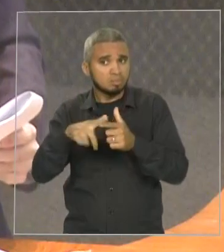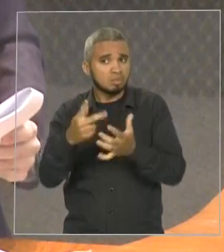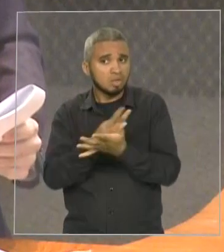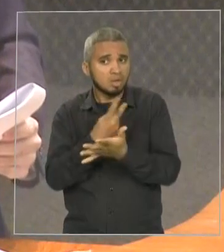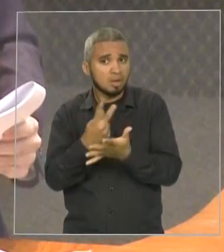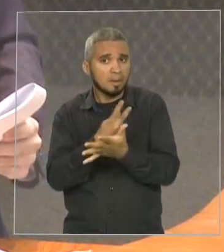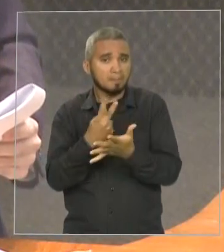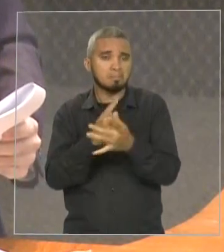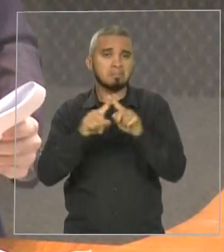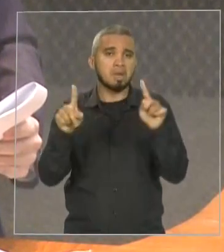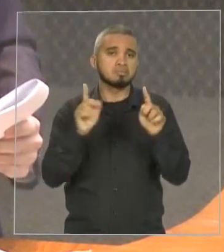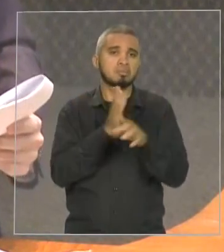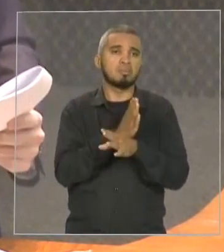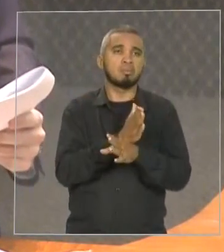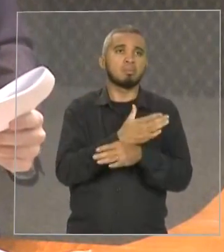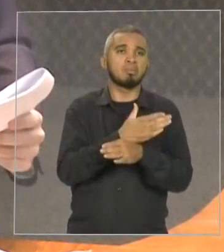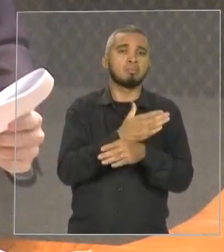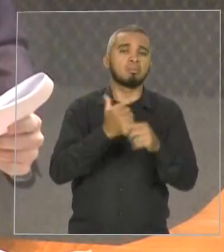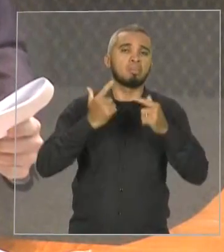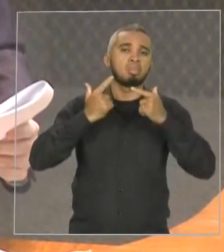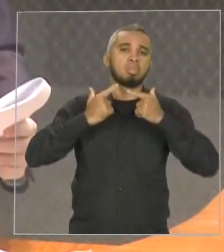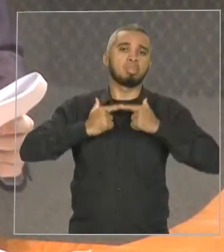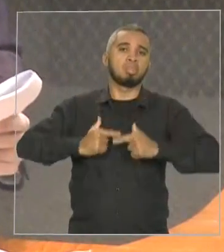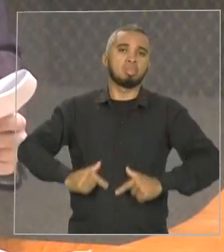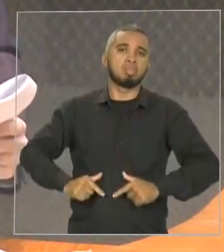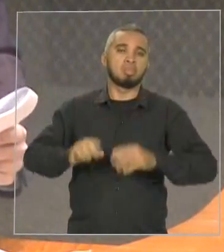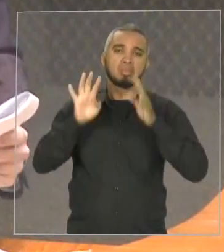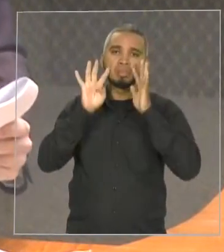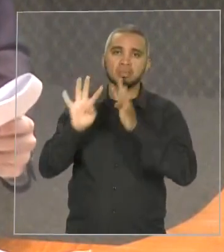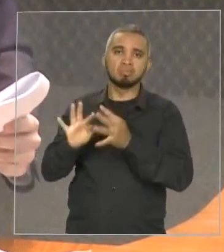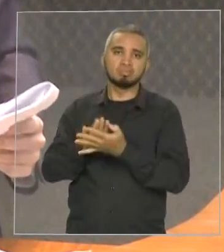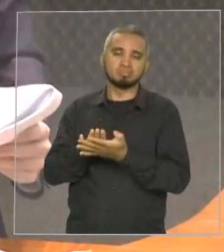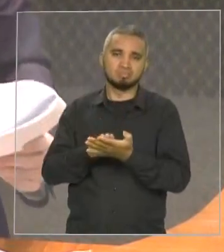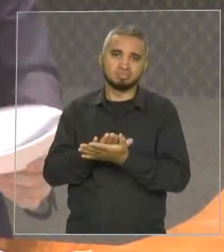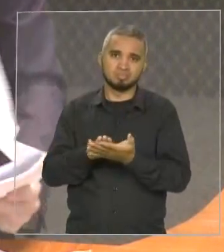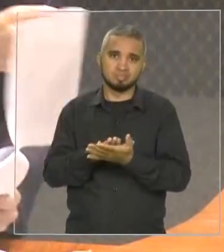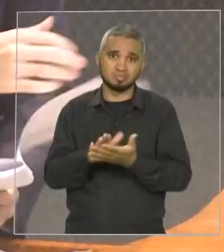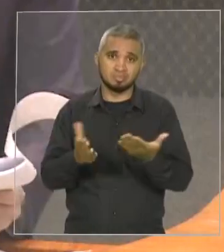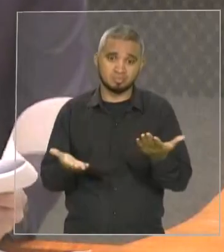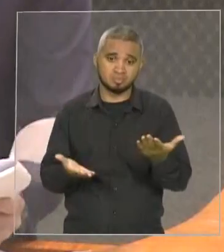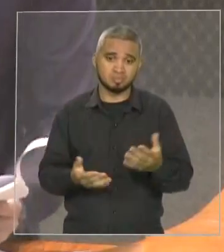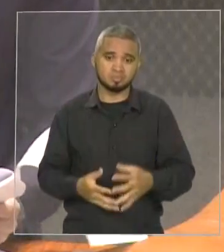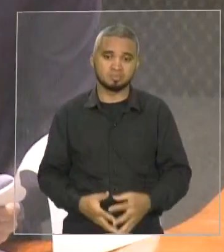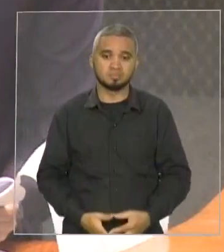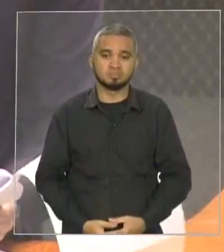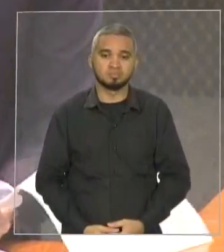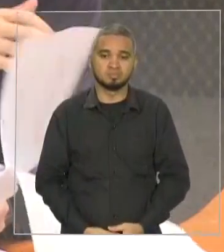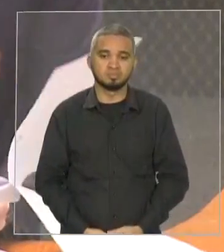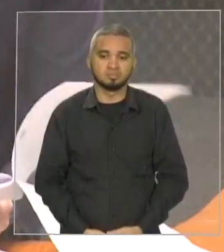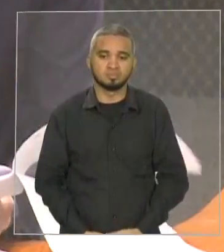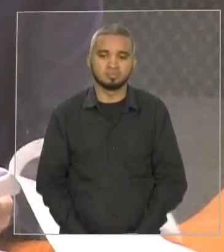que o certame restringia o caráter competitivo,